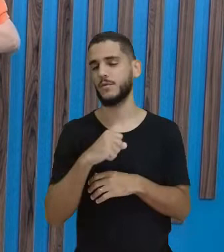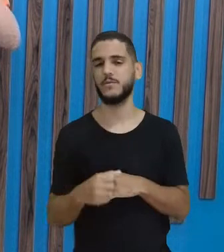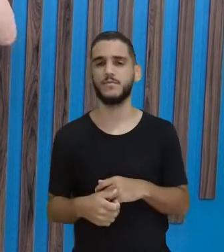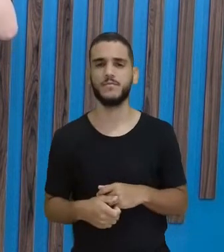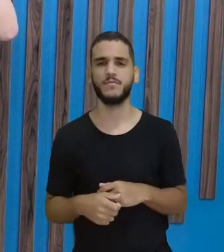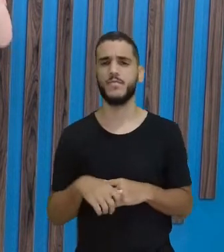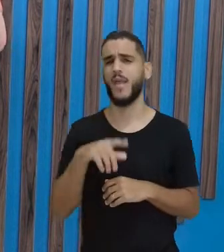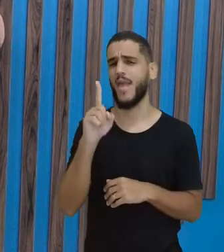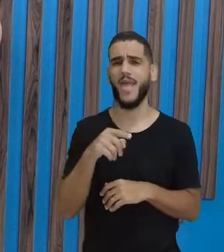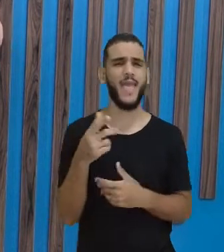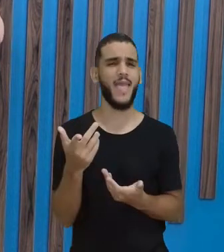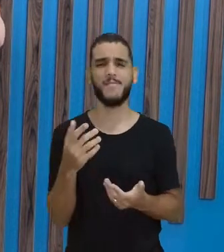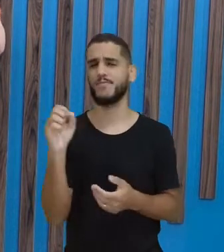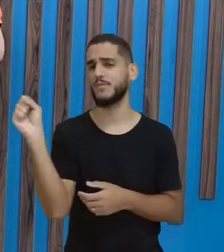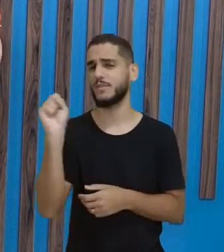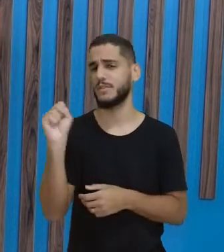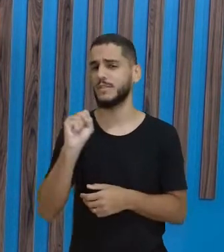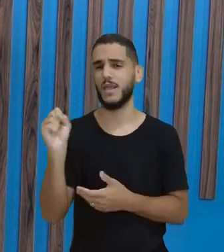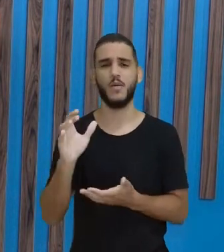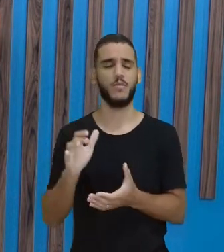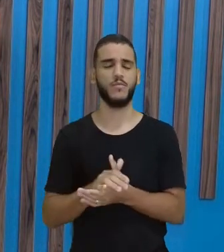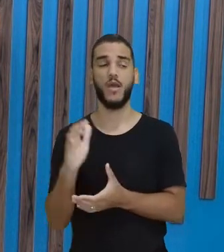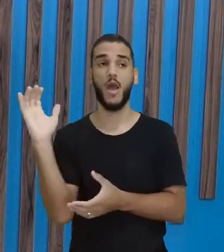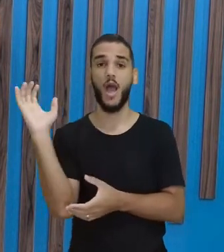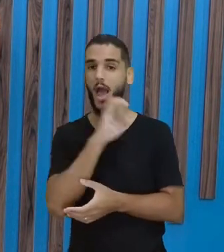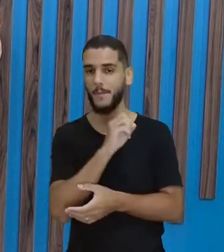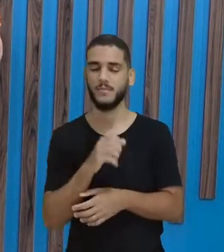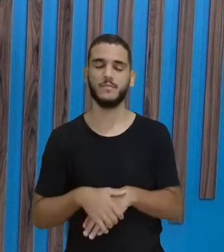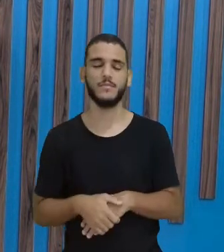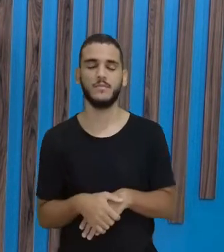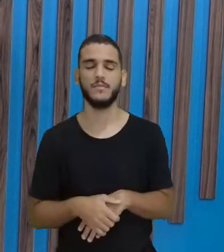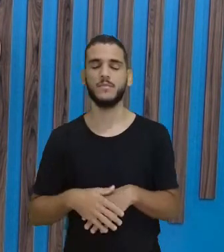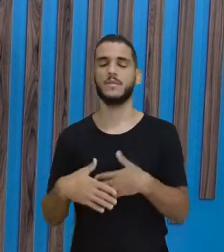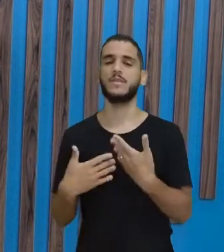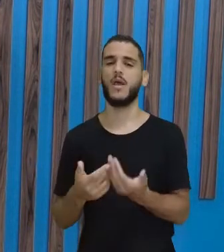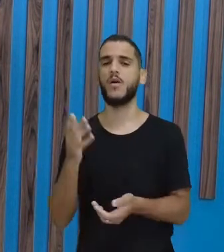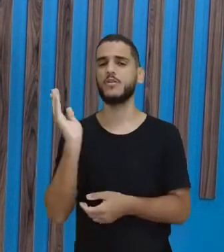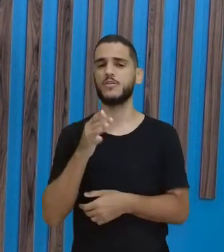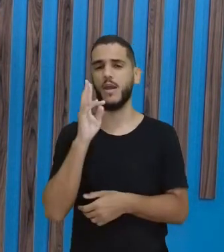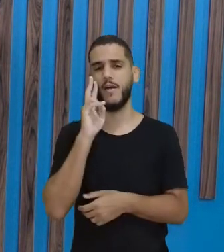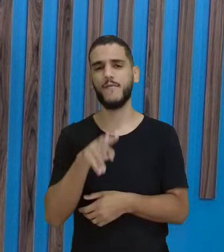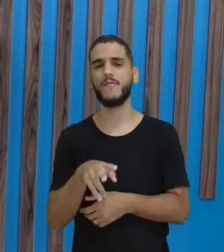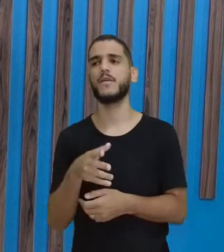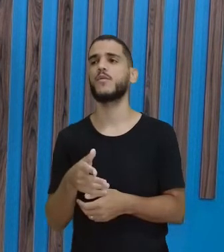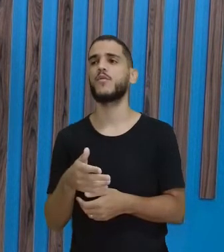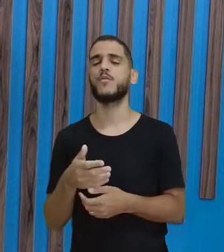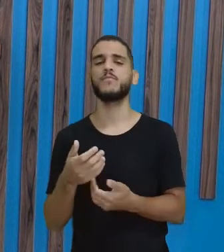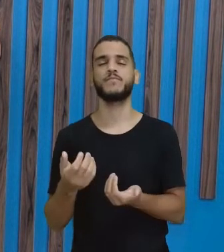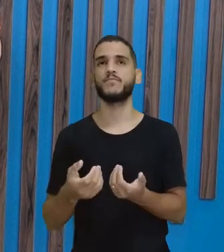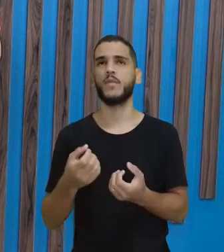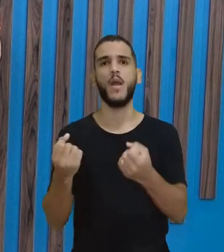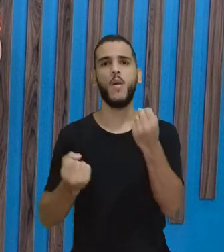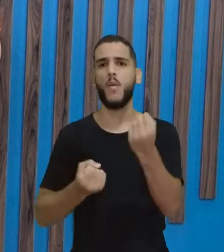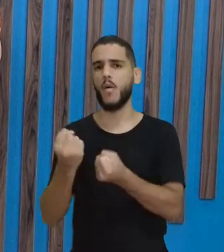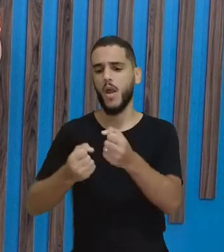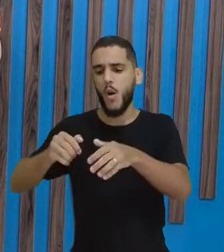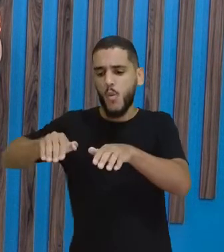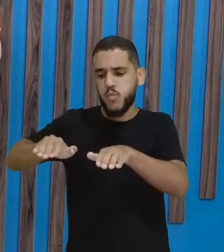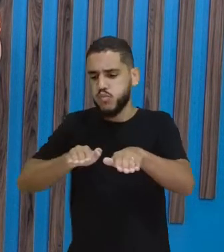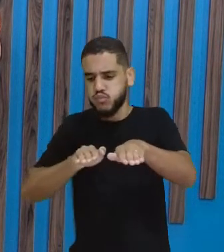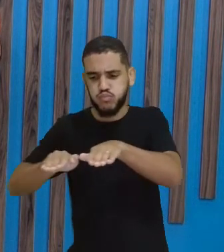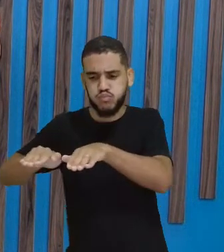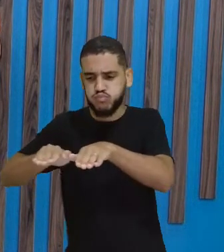Isso é questão, ó, de centésimos de segundos. Quem já assistiu uma corrida de Fórmula 1? Viu como é rápido